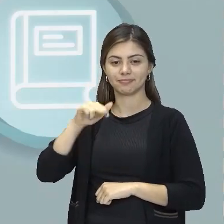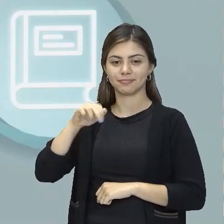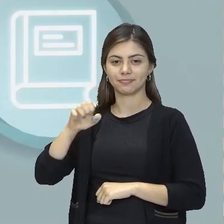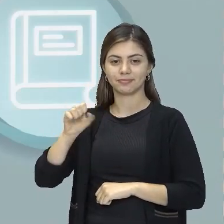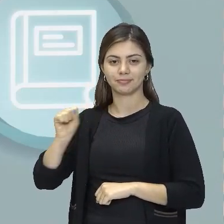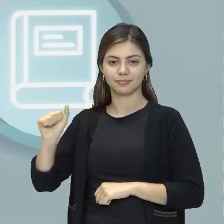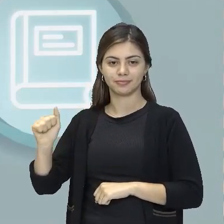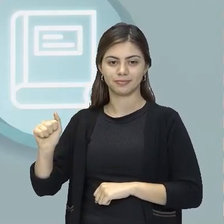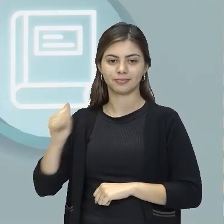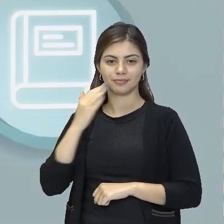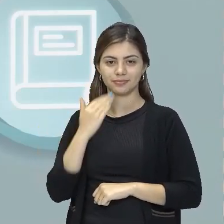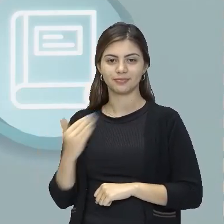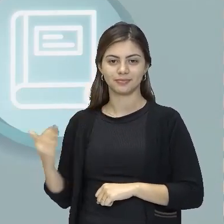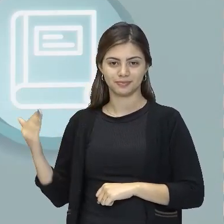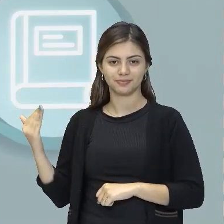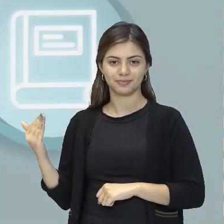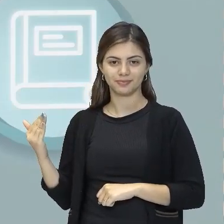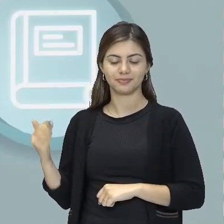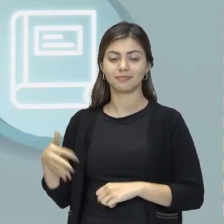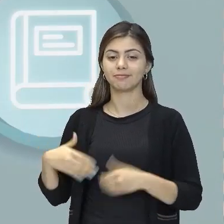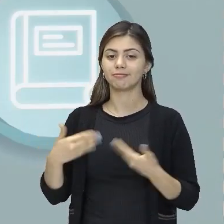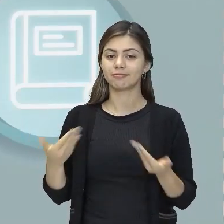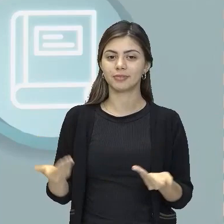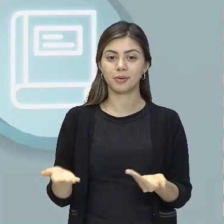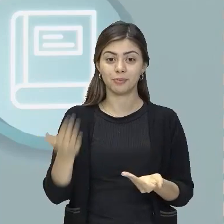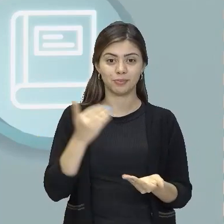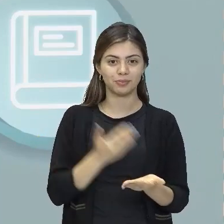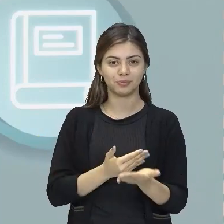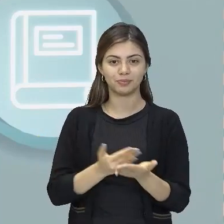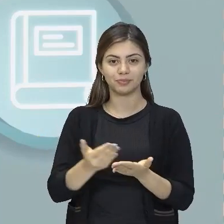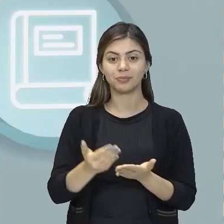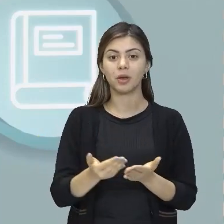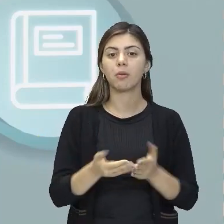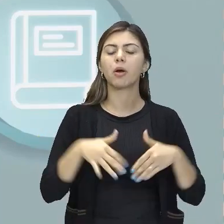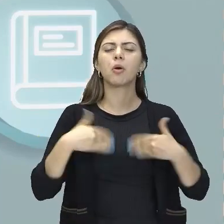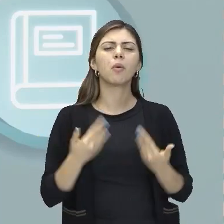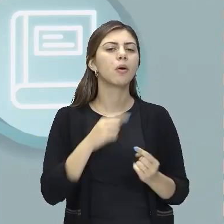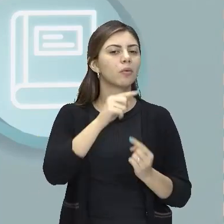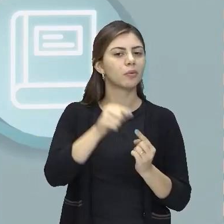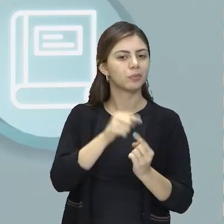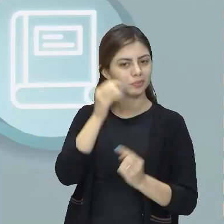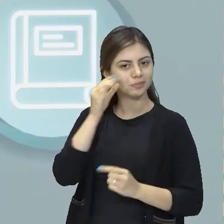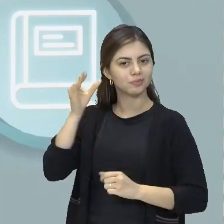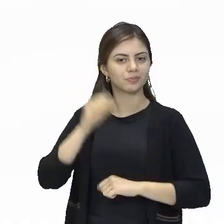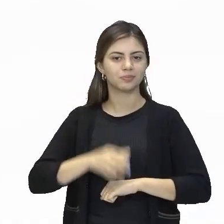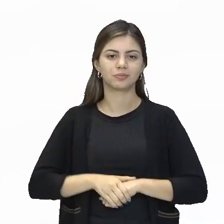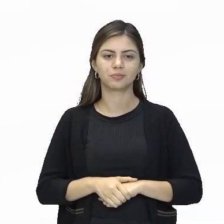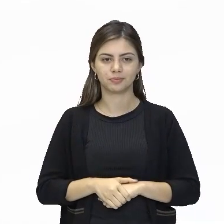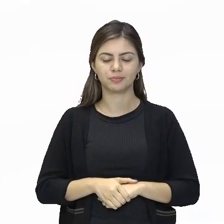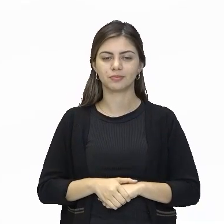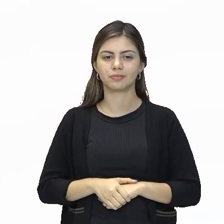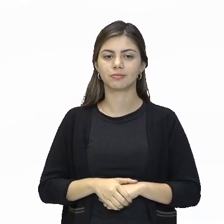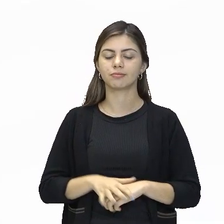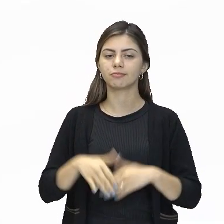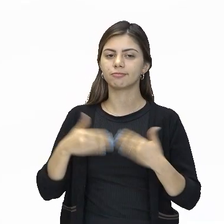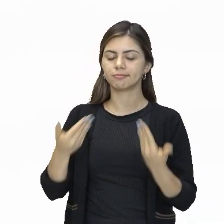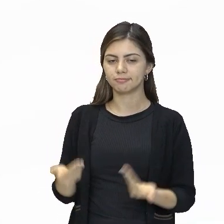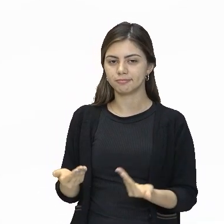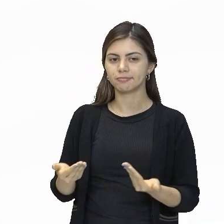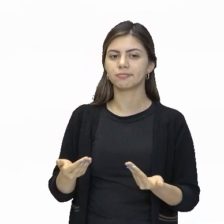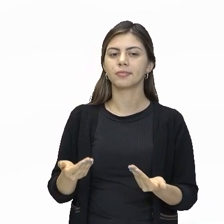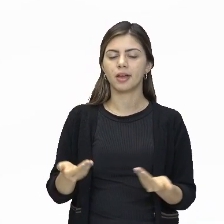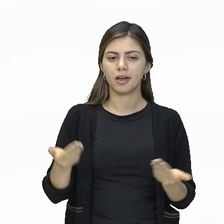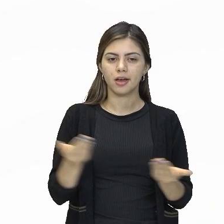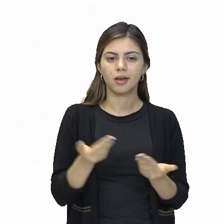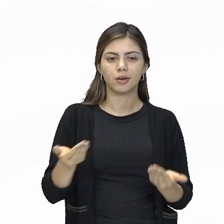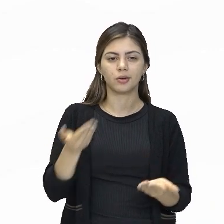professora Vanessa Mafra. Vamos verificar qual é o nosso conteúdo? Muito bem, a